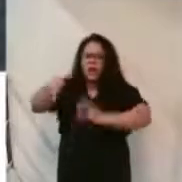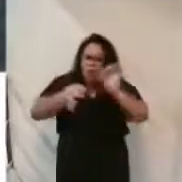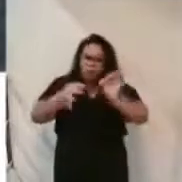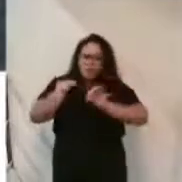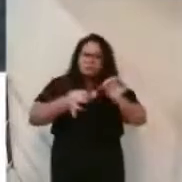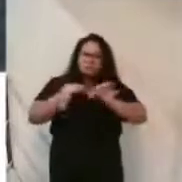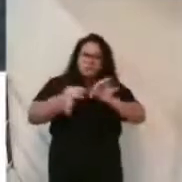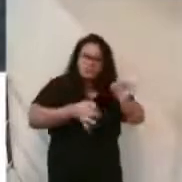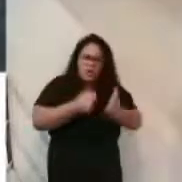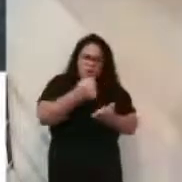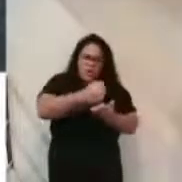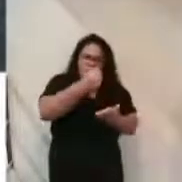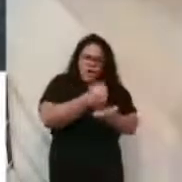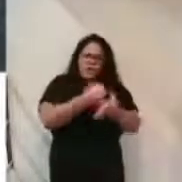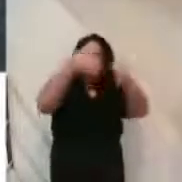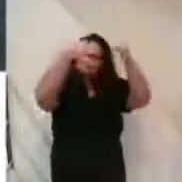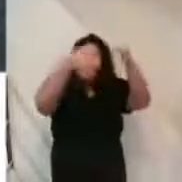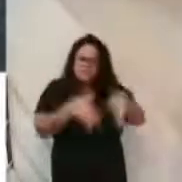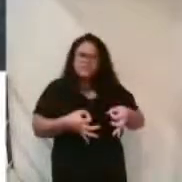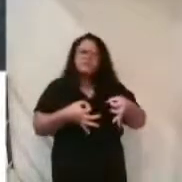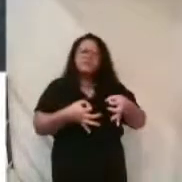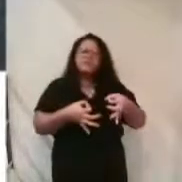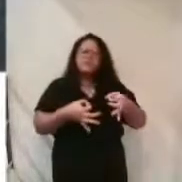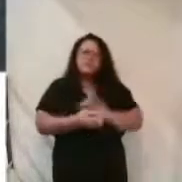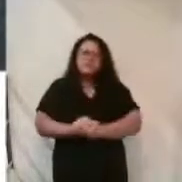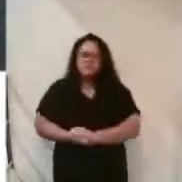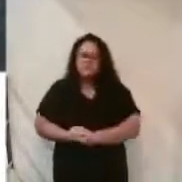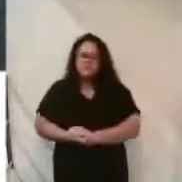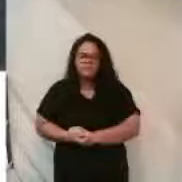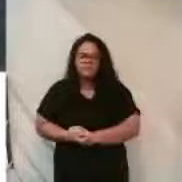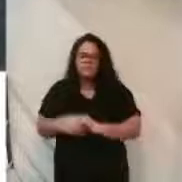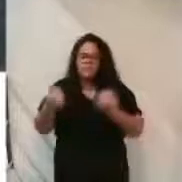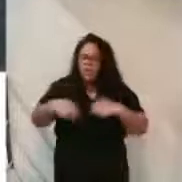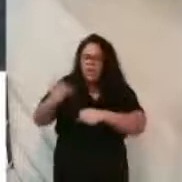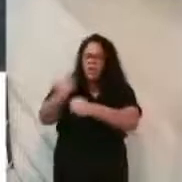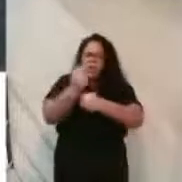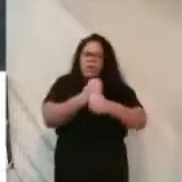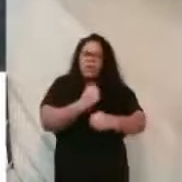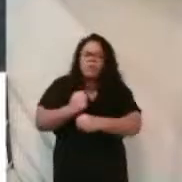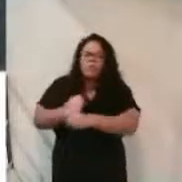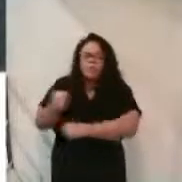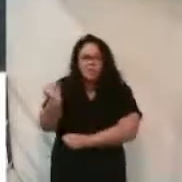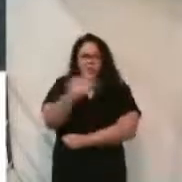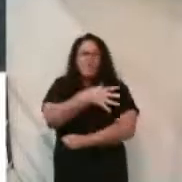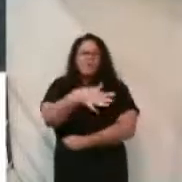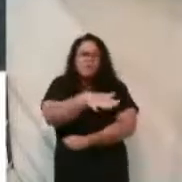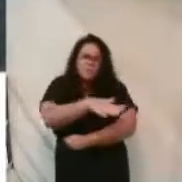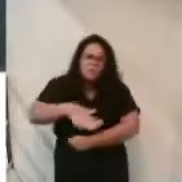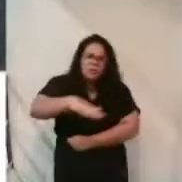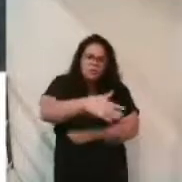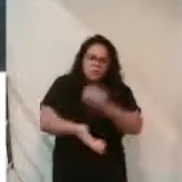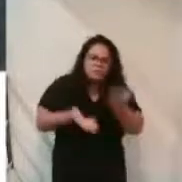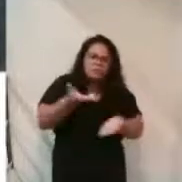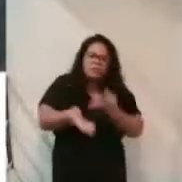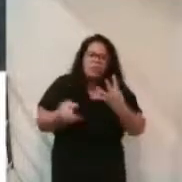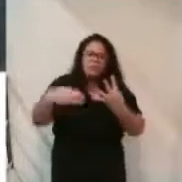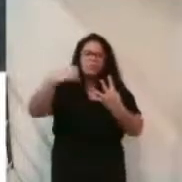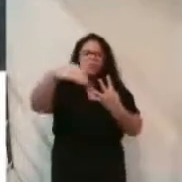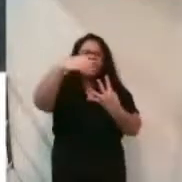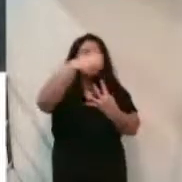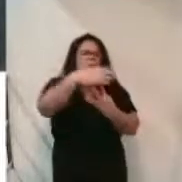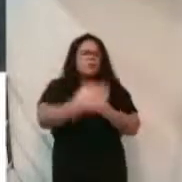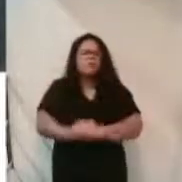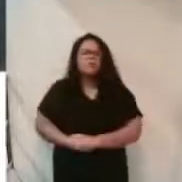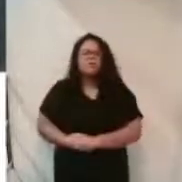a performance econômica desses municípios, porque senão não vai conseguir. Exu, ano passado, estava gastando